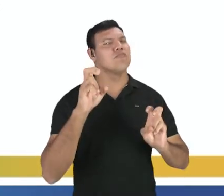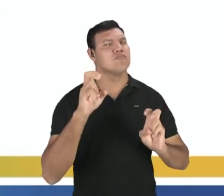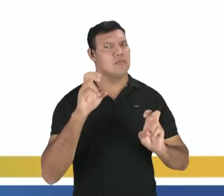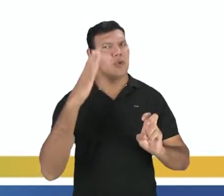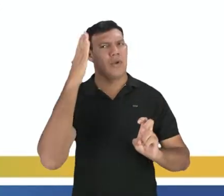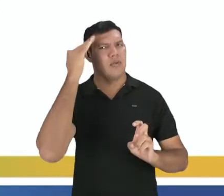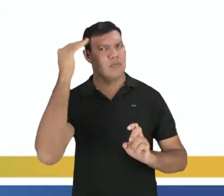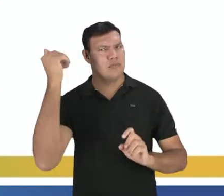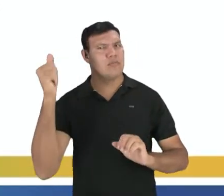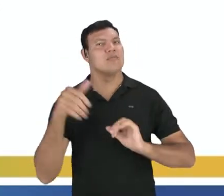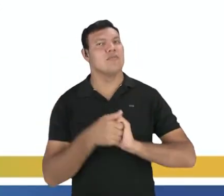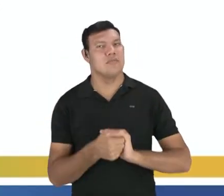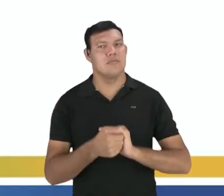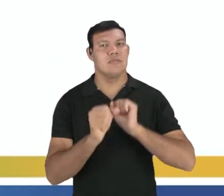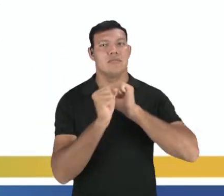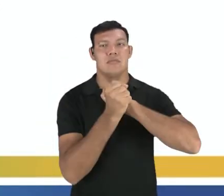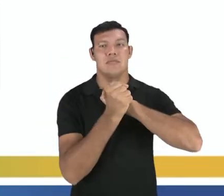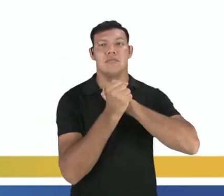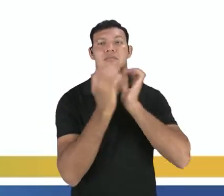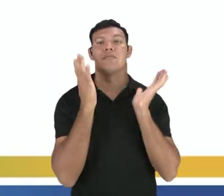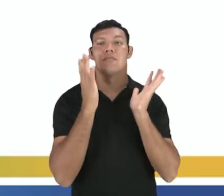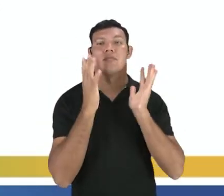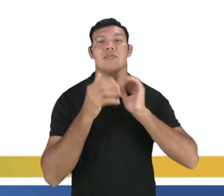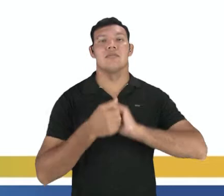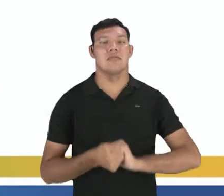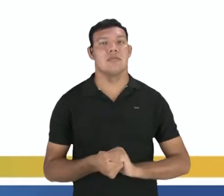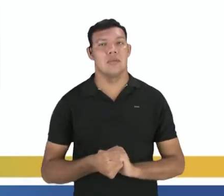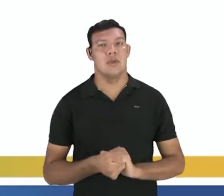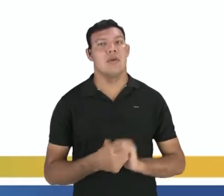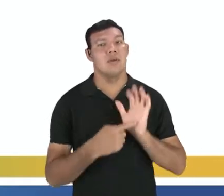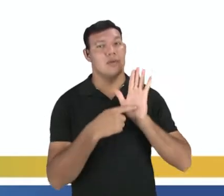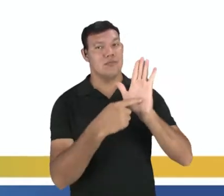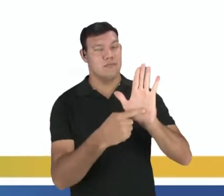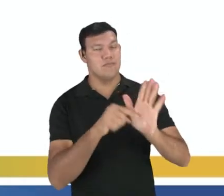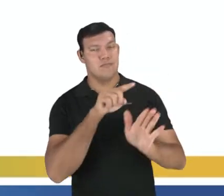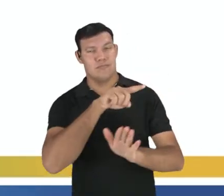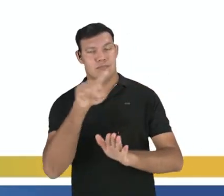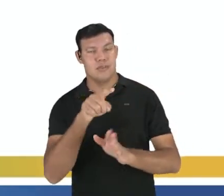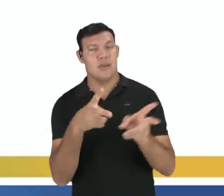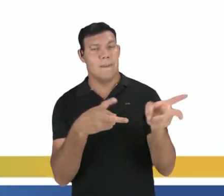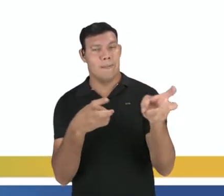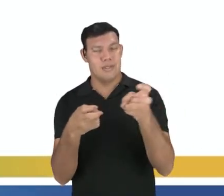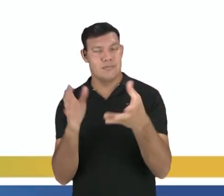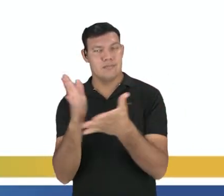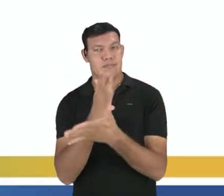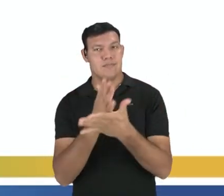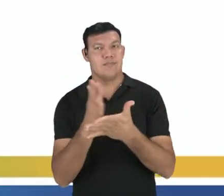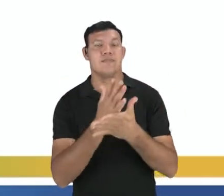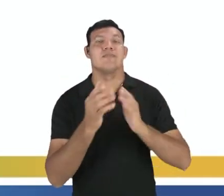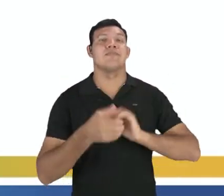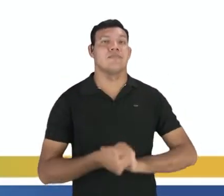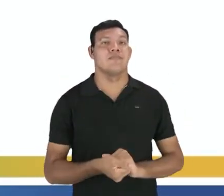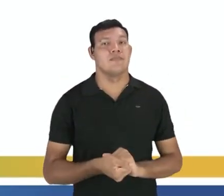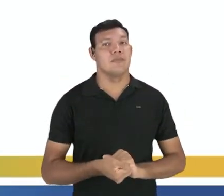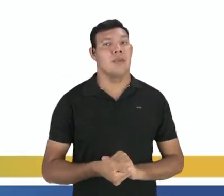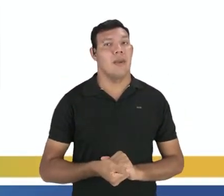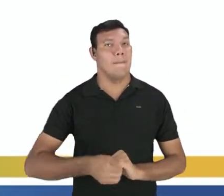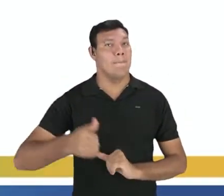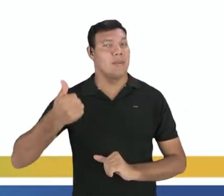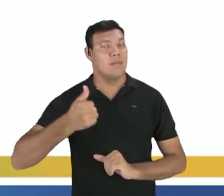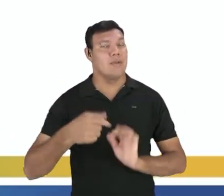conhecidas e bastante famosas de Shakespeare, que eu trouxe para que nós possamos dar uma olhada em algumas. Essa primeira